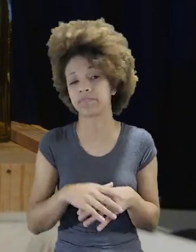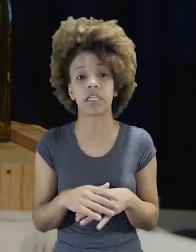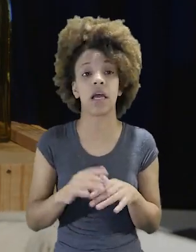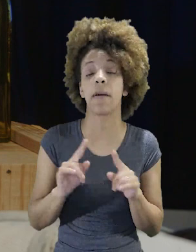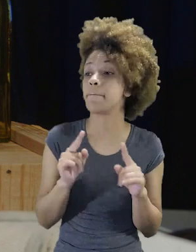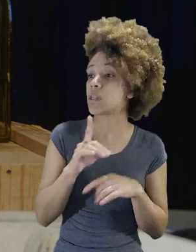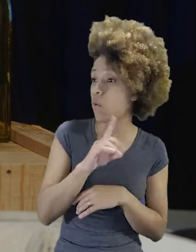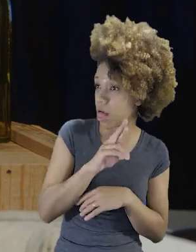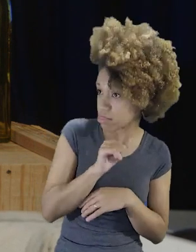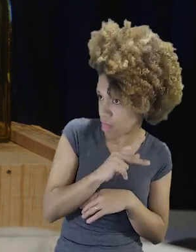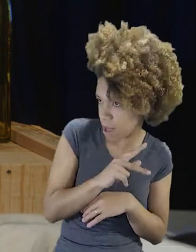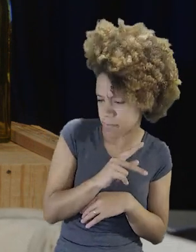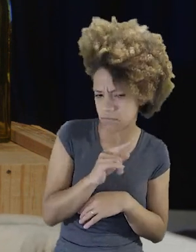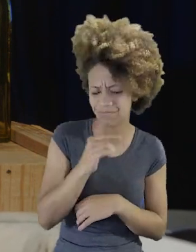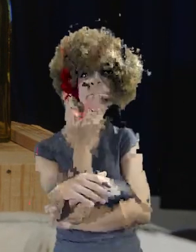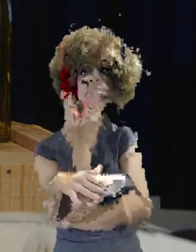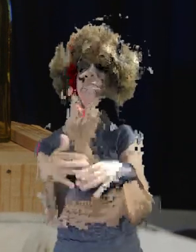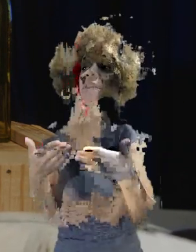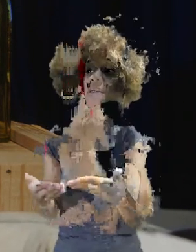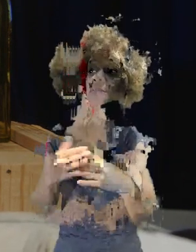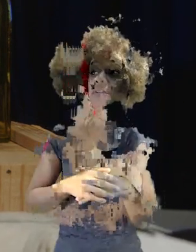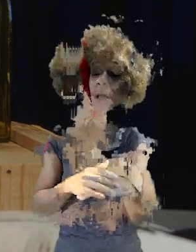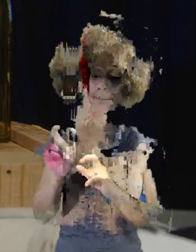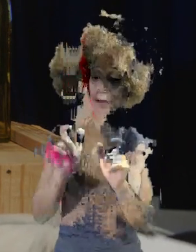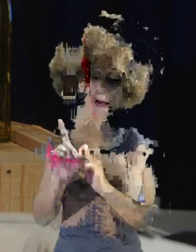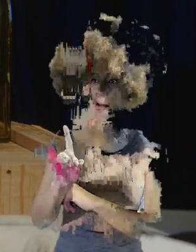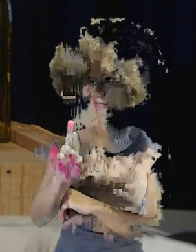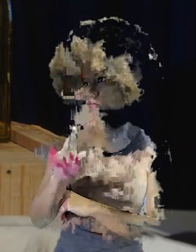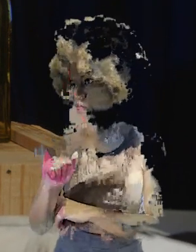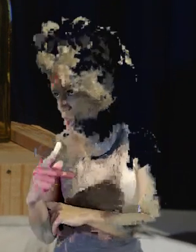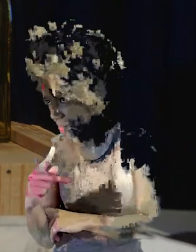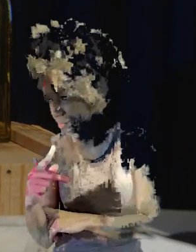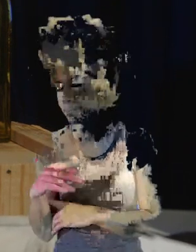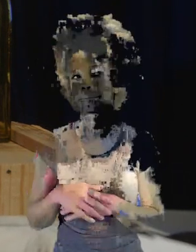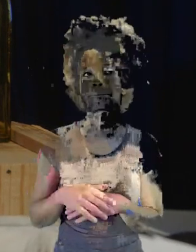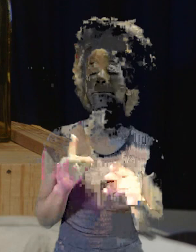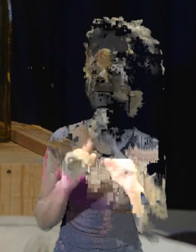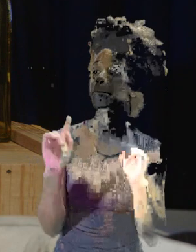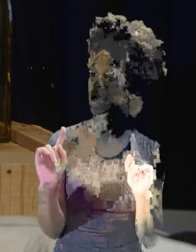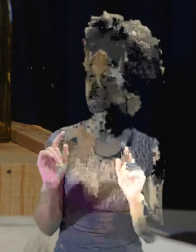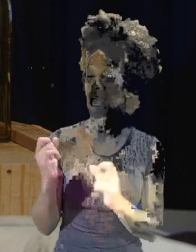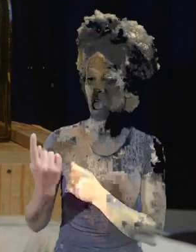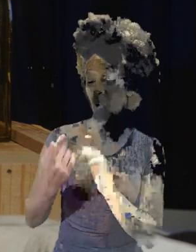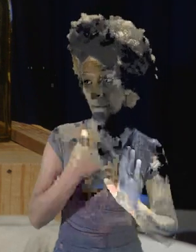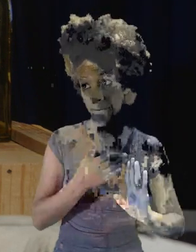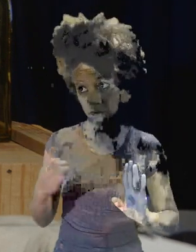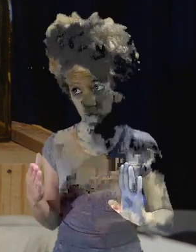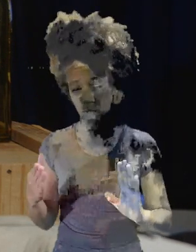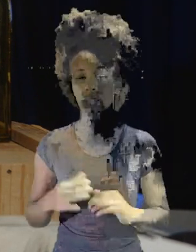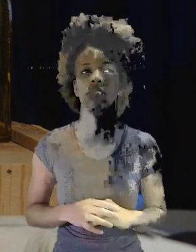né você compra é drogas e aí daí veio a coisa do da palavra Trap só que em